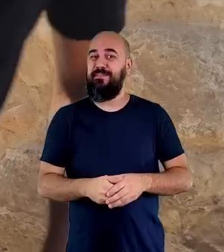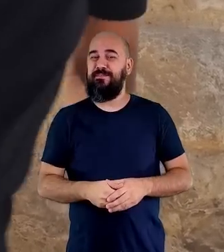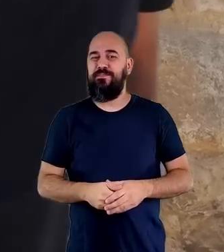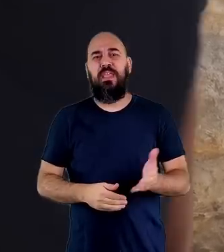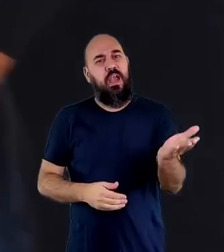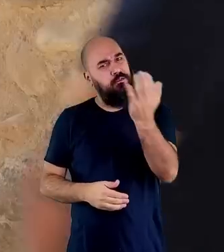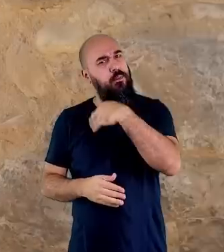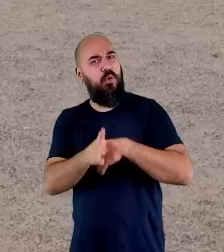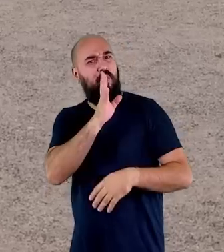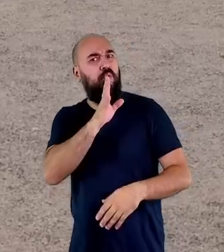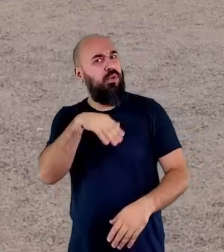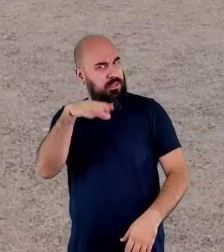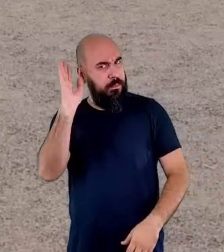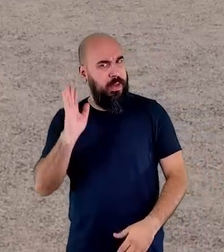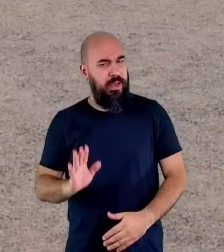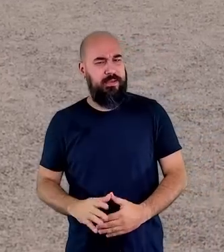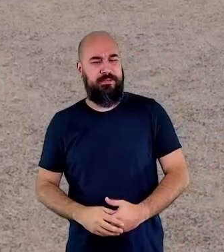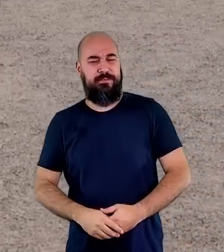comigo.